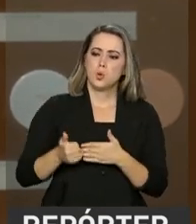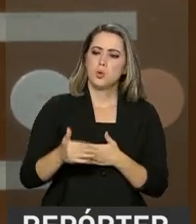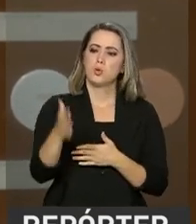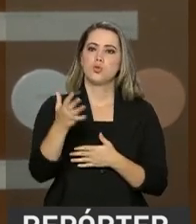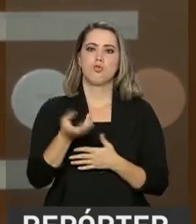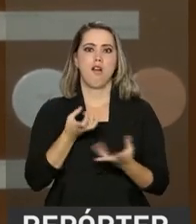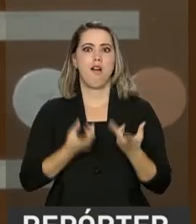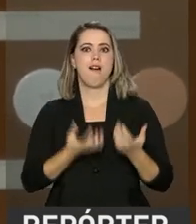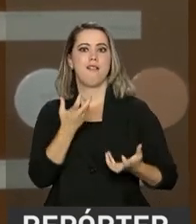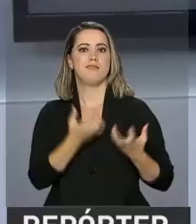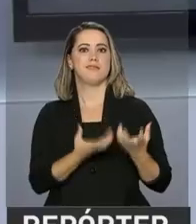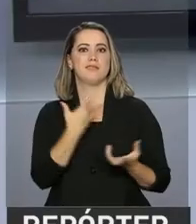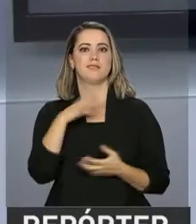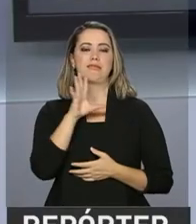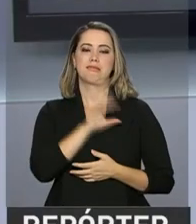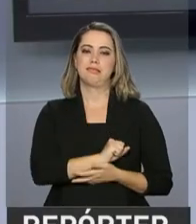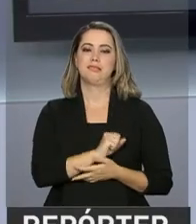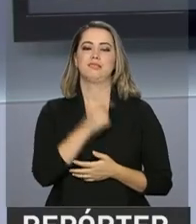acesa